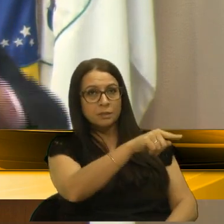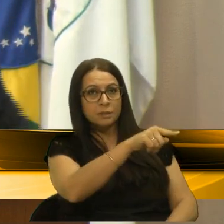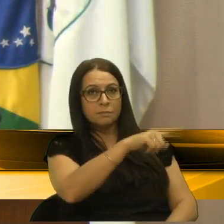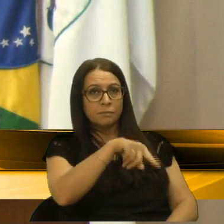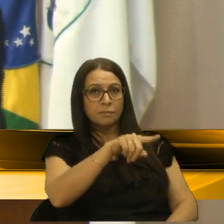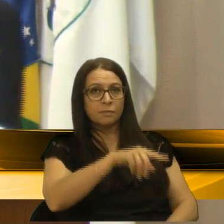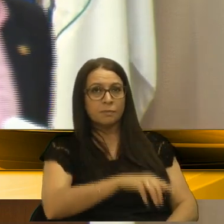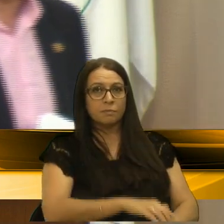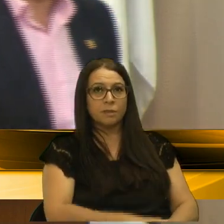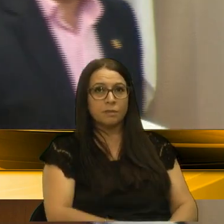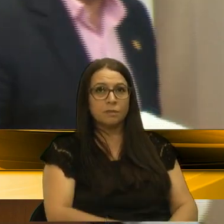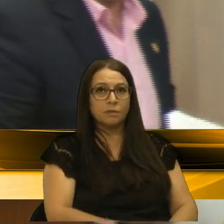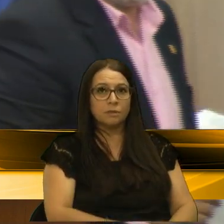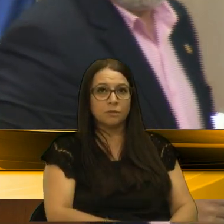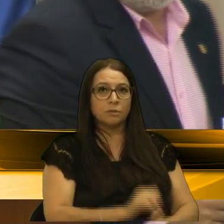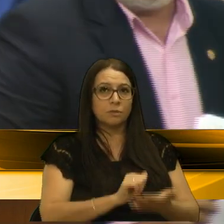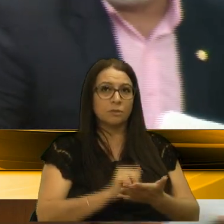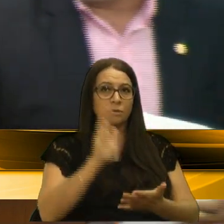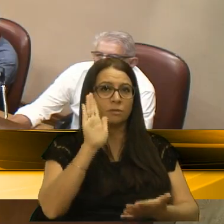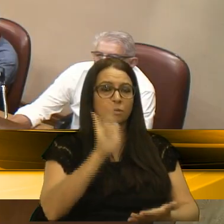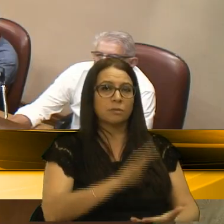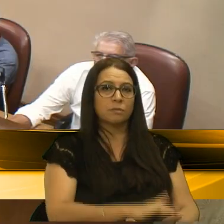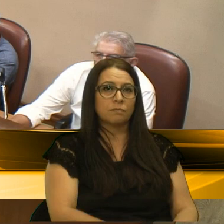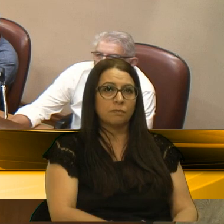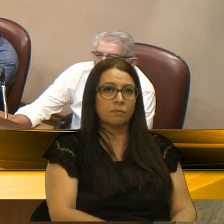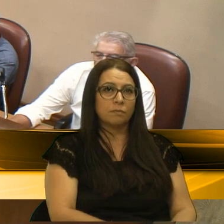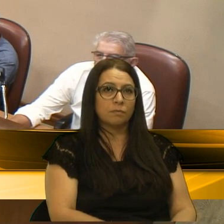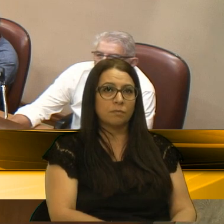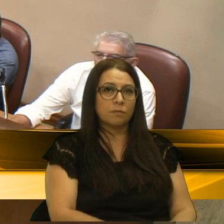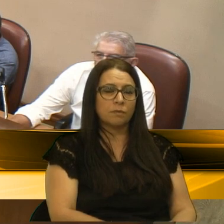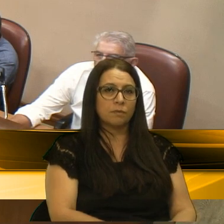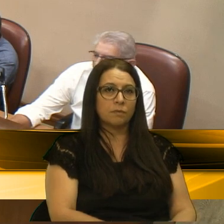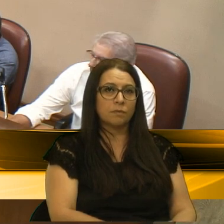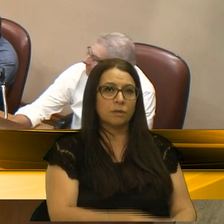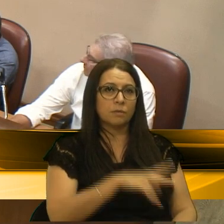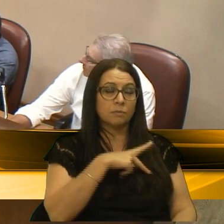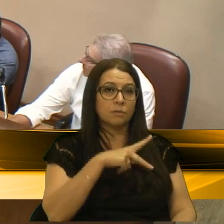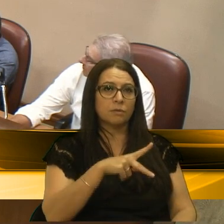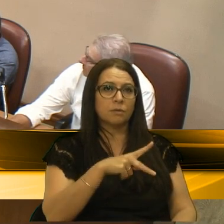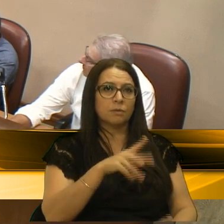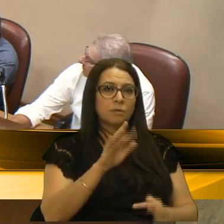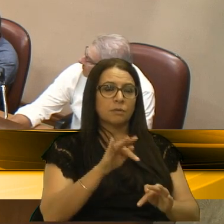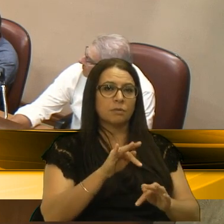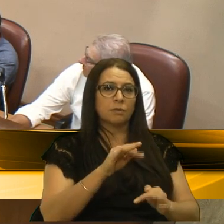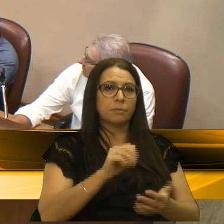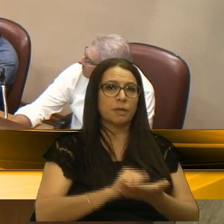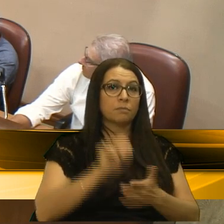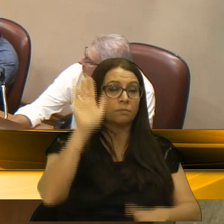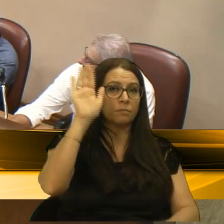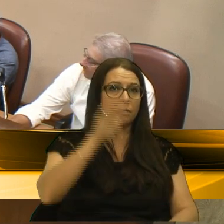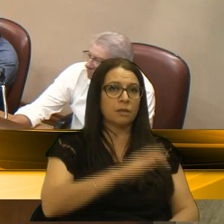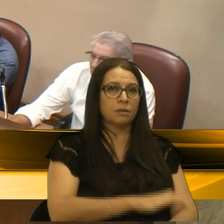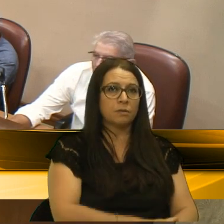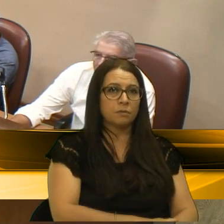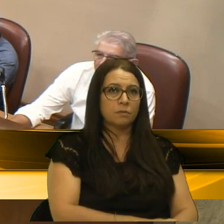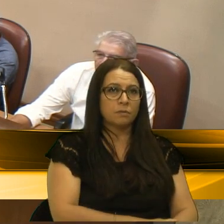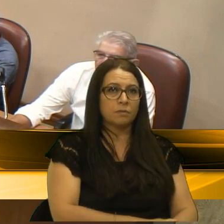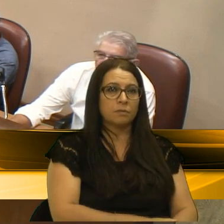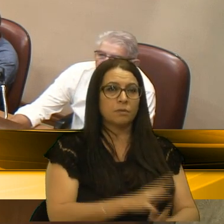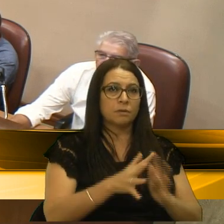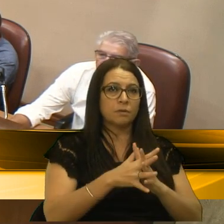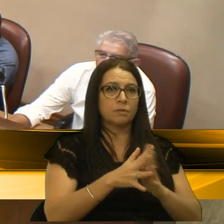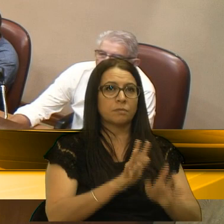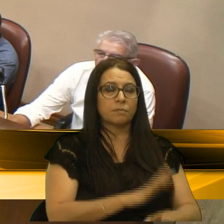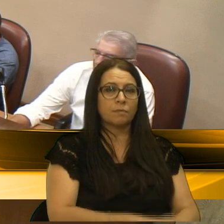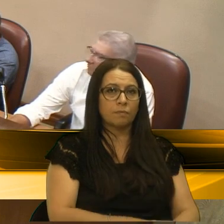Presidente, questão de ordem, presidente. Questão de ordem. Presidente, eu estou tentando terminar Presidente, questão de ordem. Eu estou sendo atrapalhado por essa pessoa.